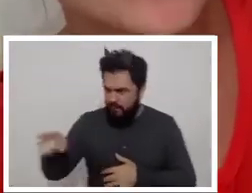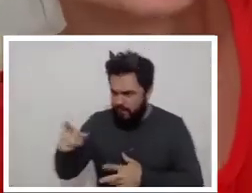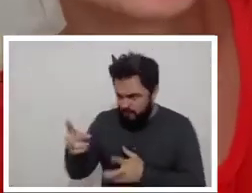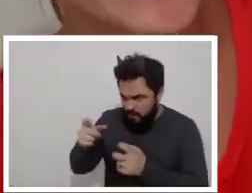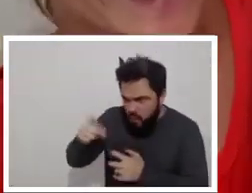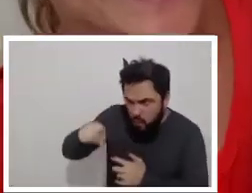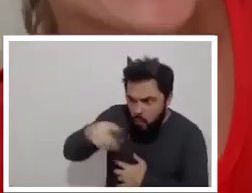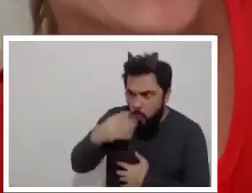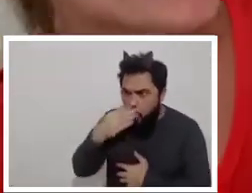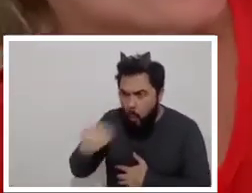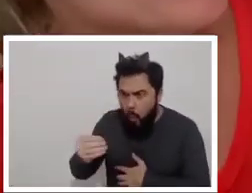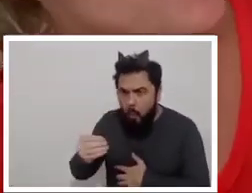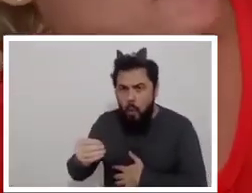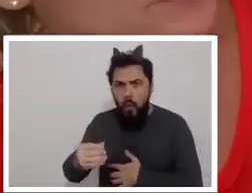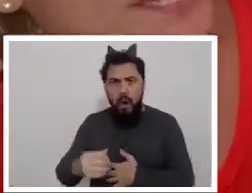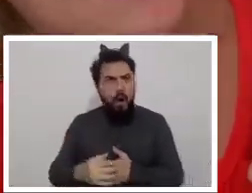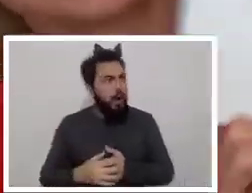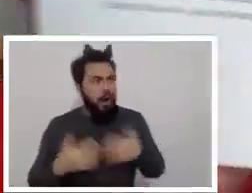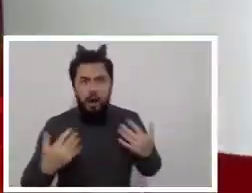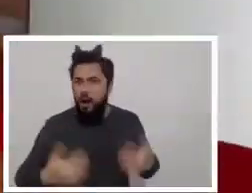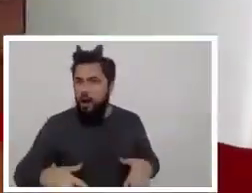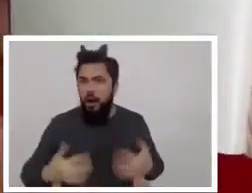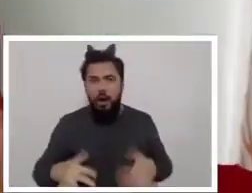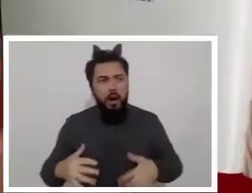ano a